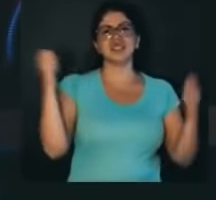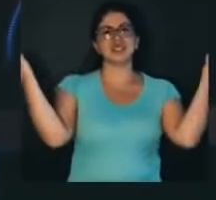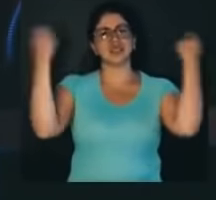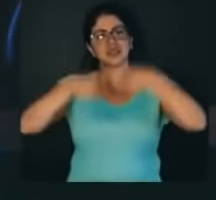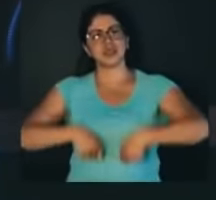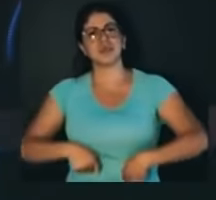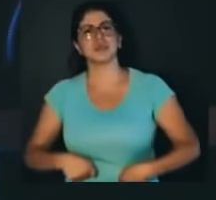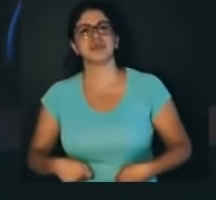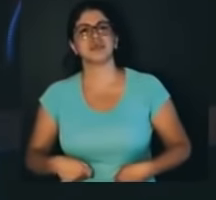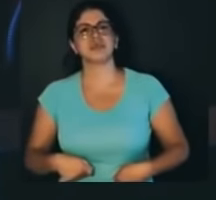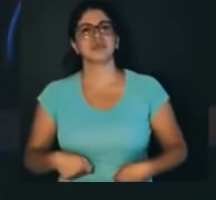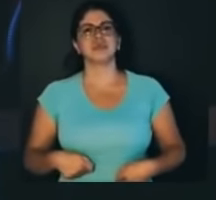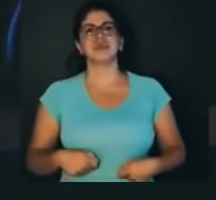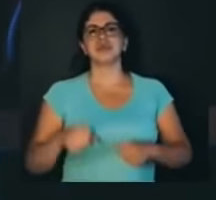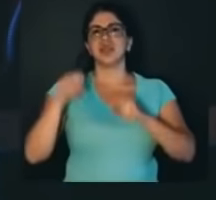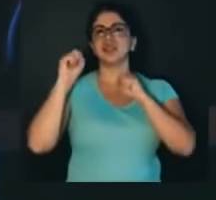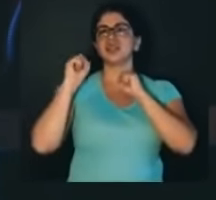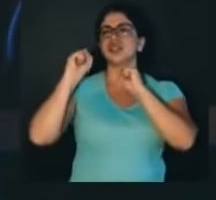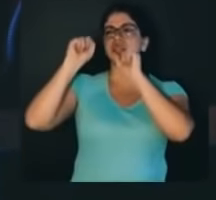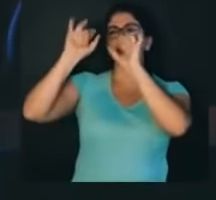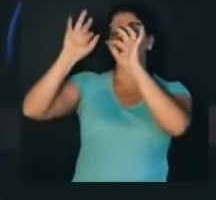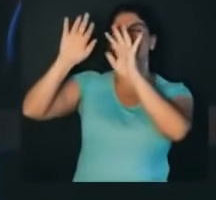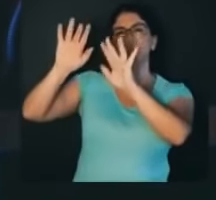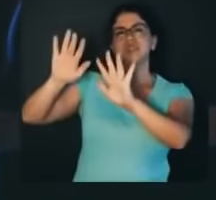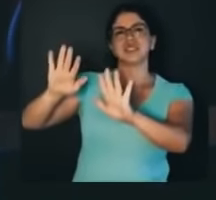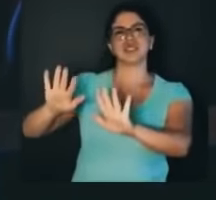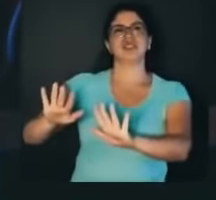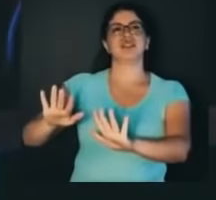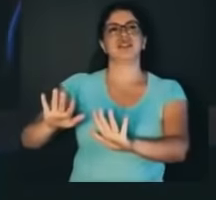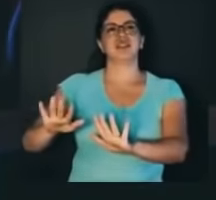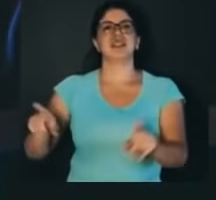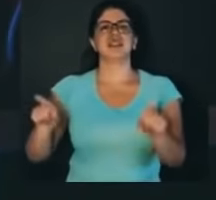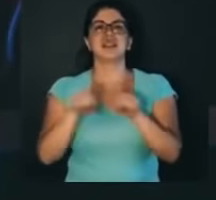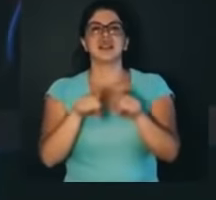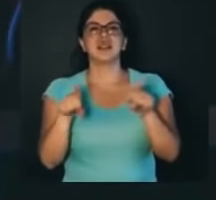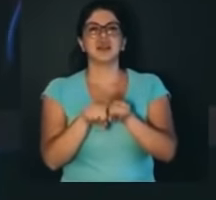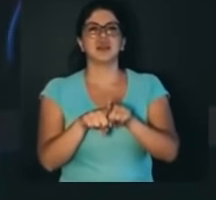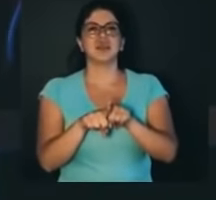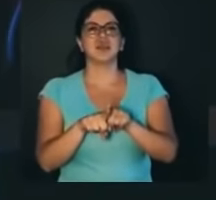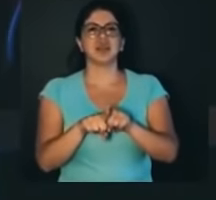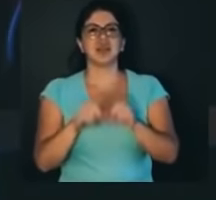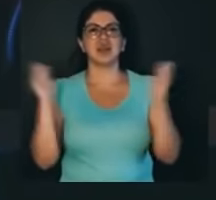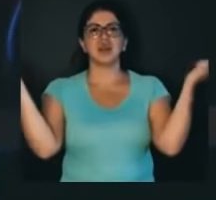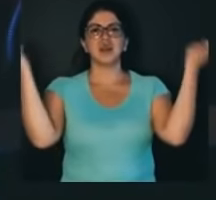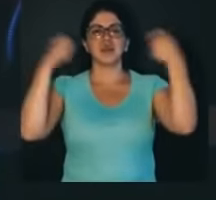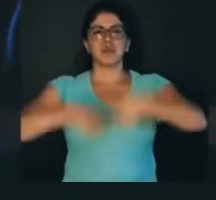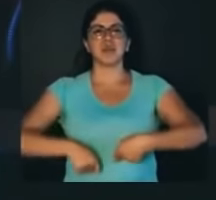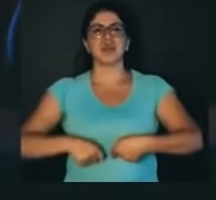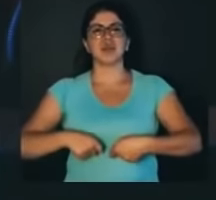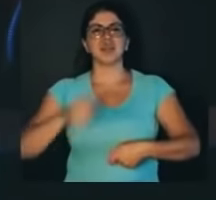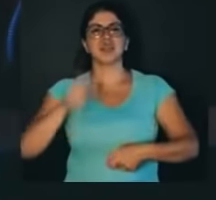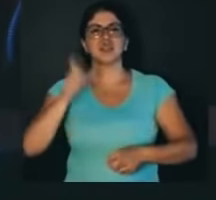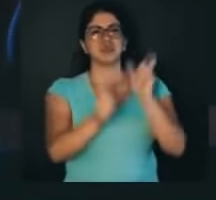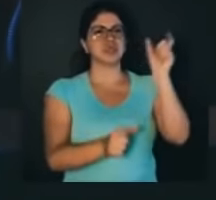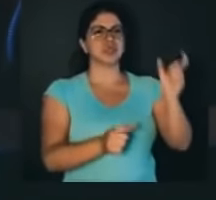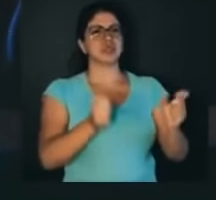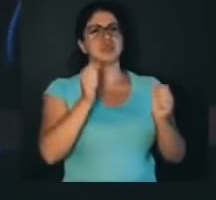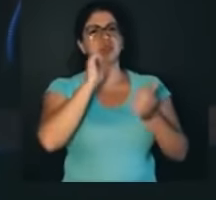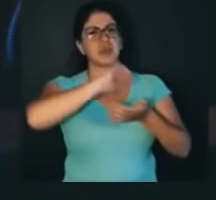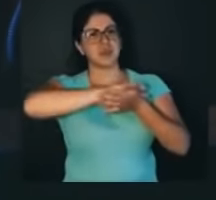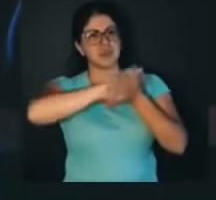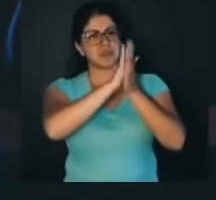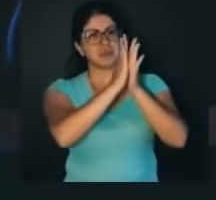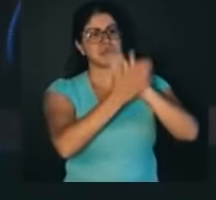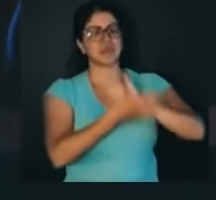de construir vidas. Está em tua posse, está sob a tua responsabilidade.